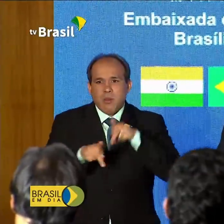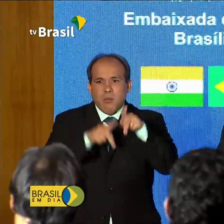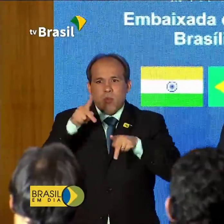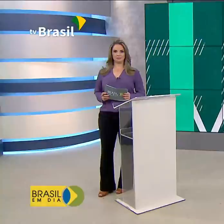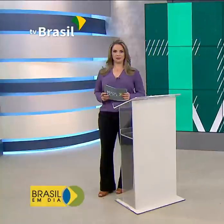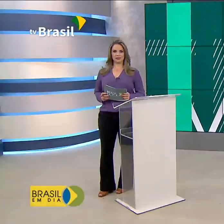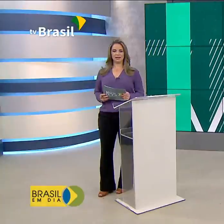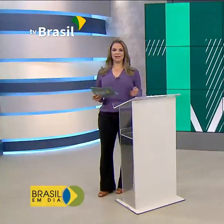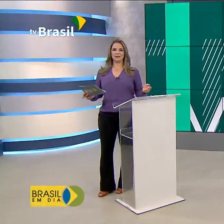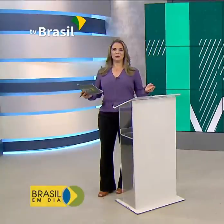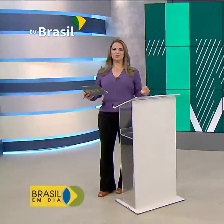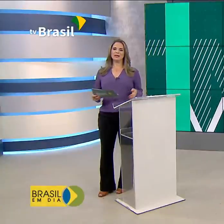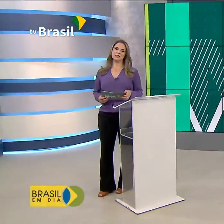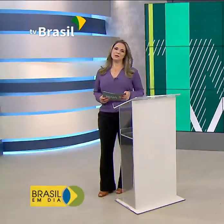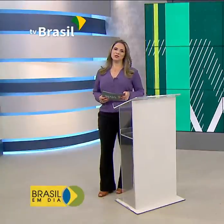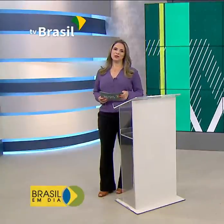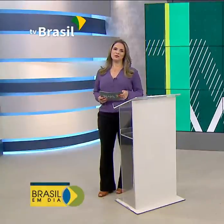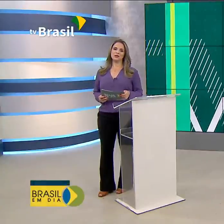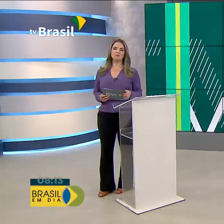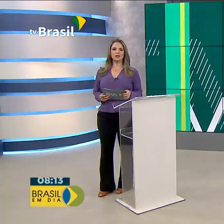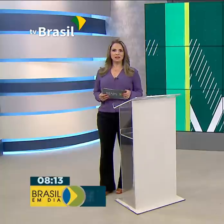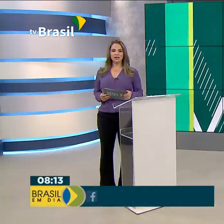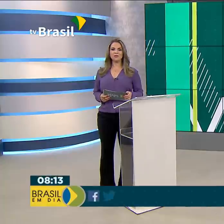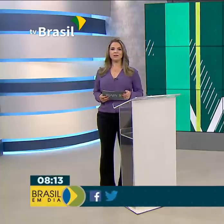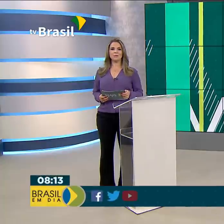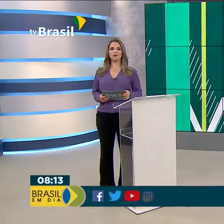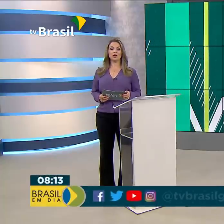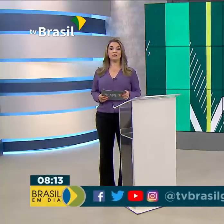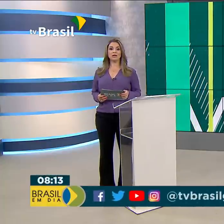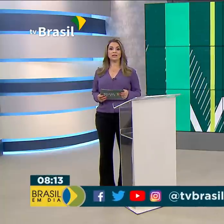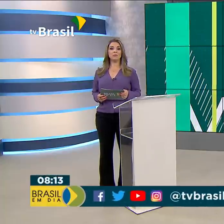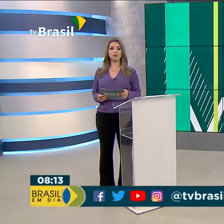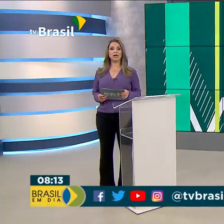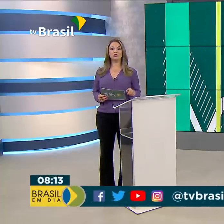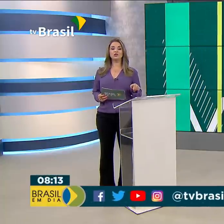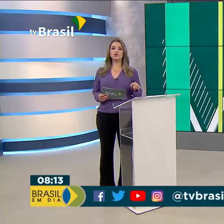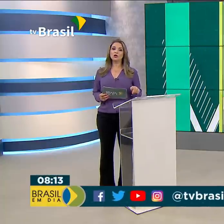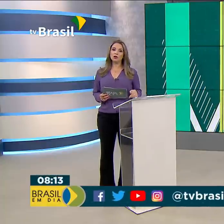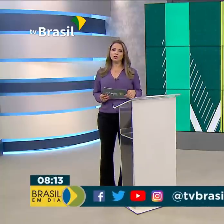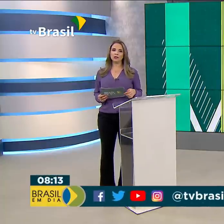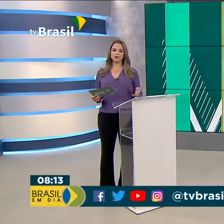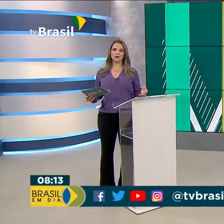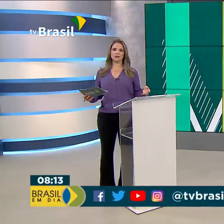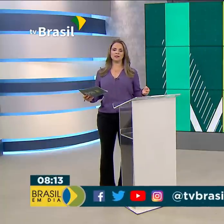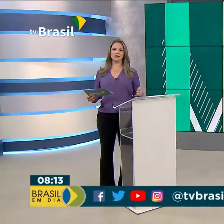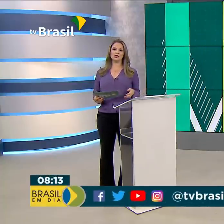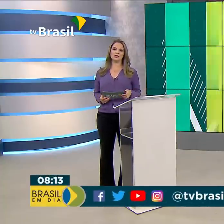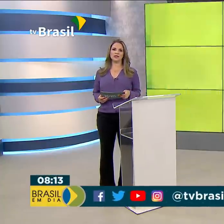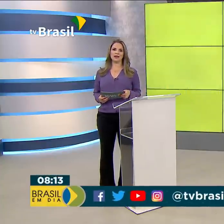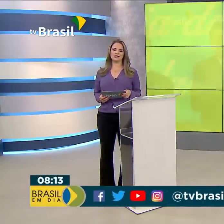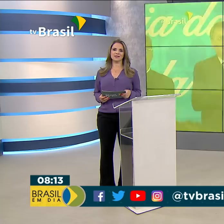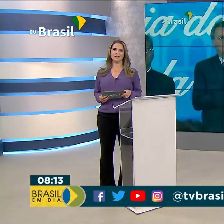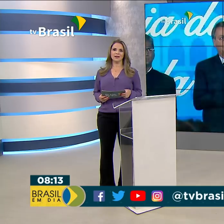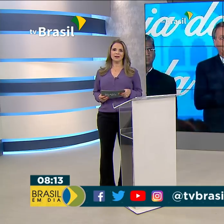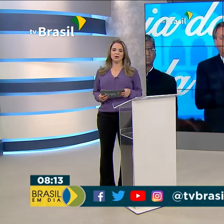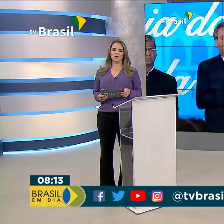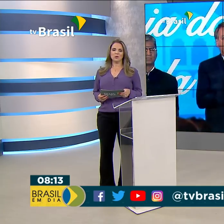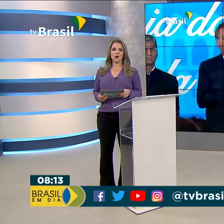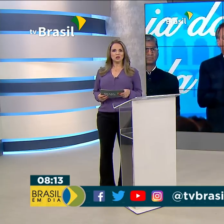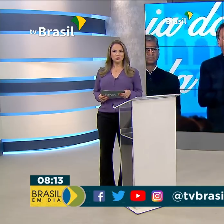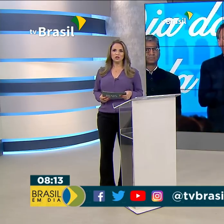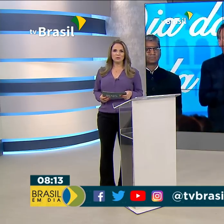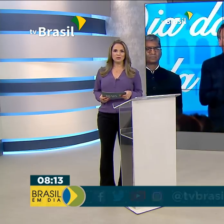os nossos povos o Brasil em dia fica por aqui você pode rever as reportagens de hoje nas nossas redes sociais